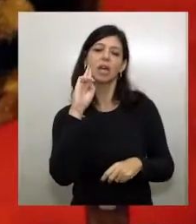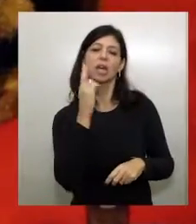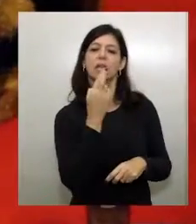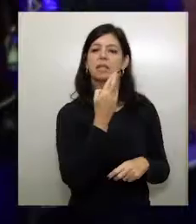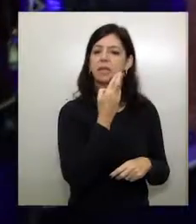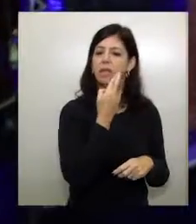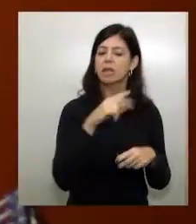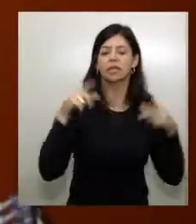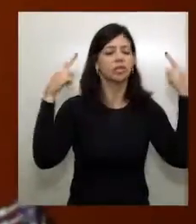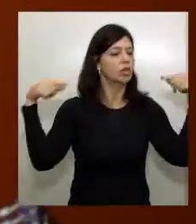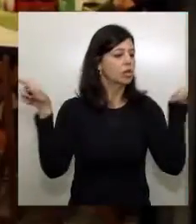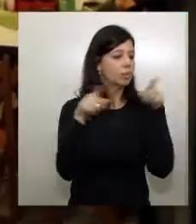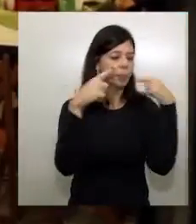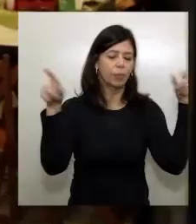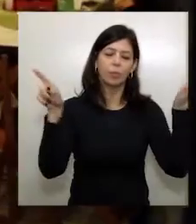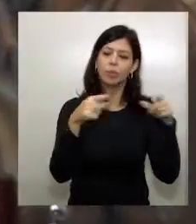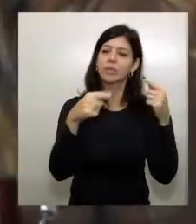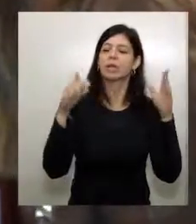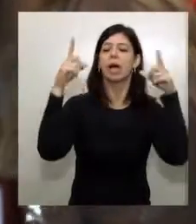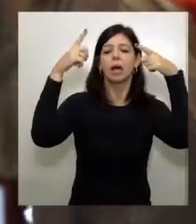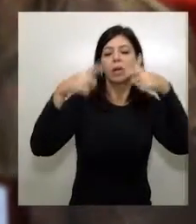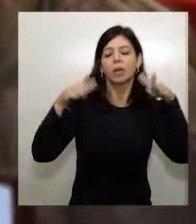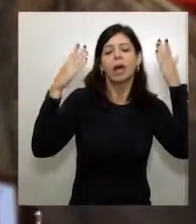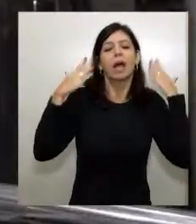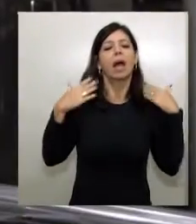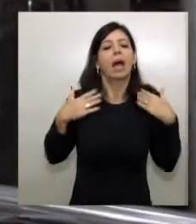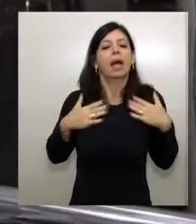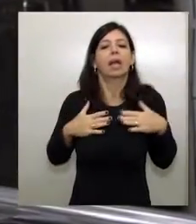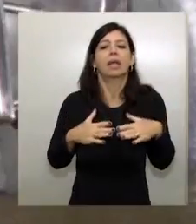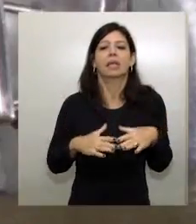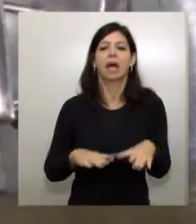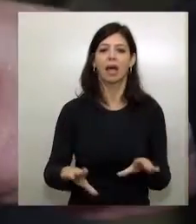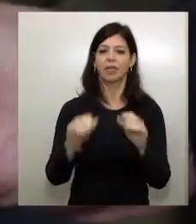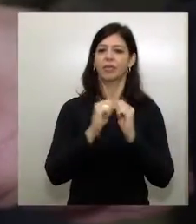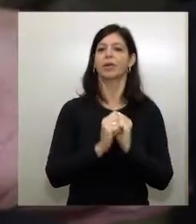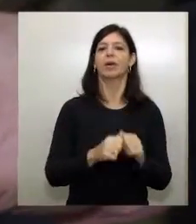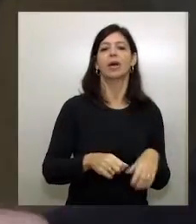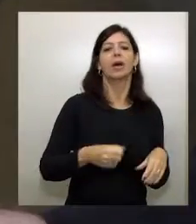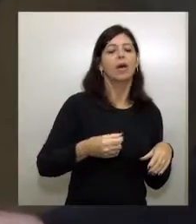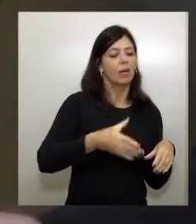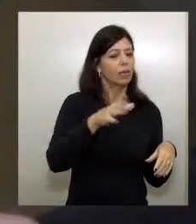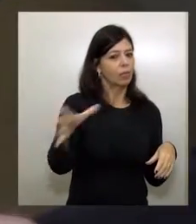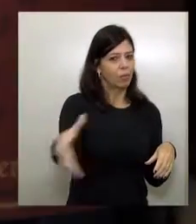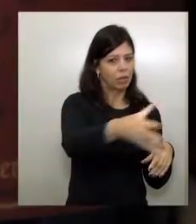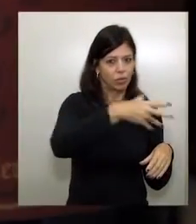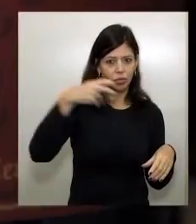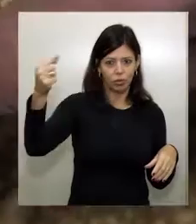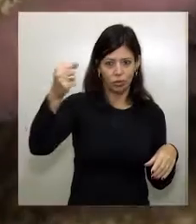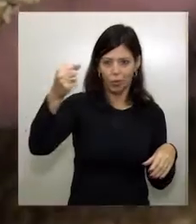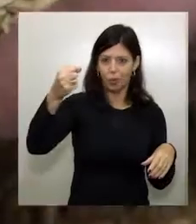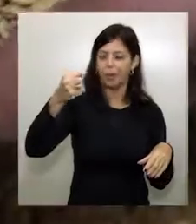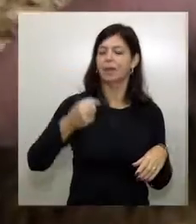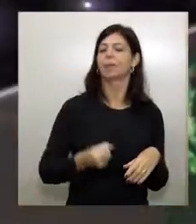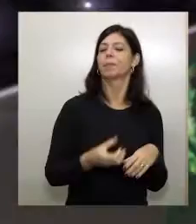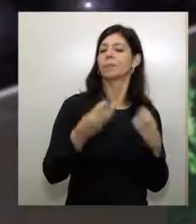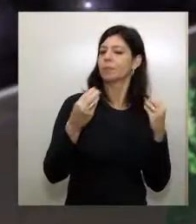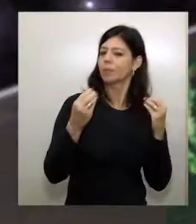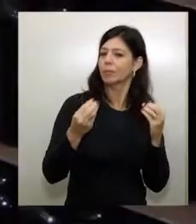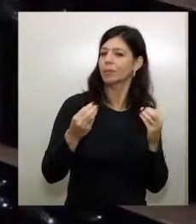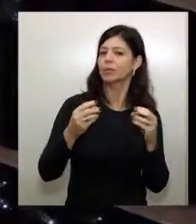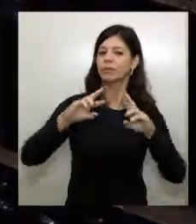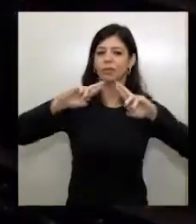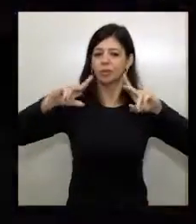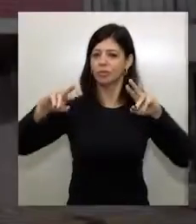boa mesa, boa música e ambientes agradáveis, com direito até a degustar chope e cerveja artesanais